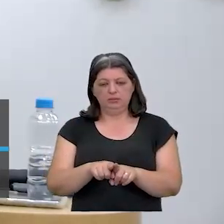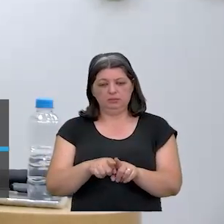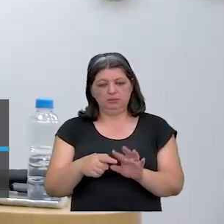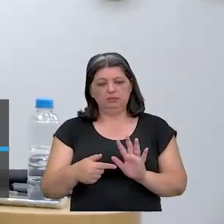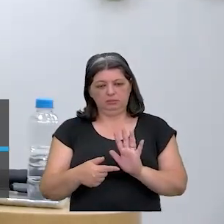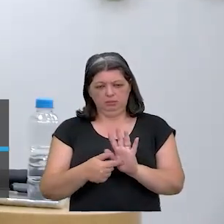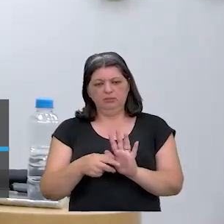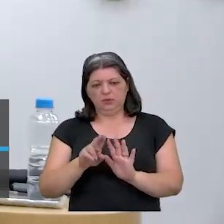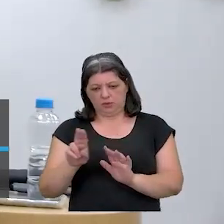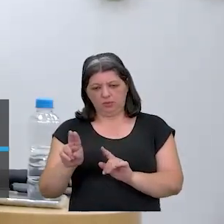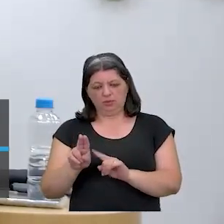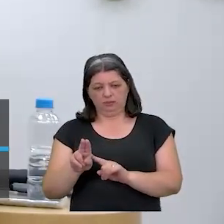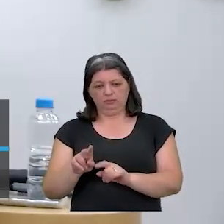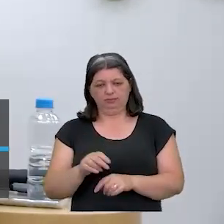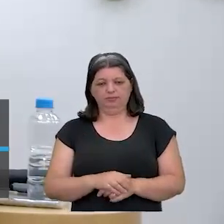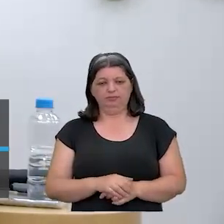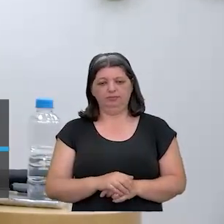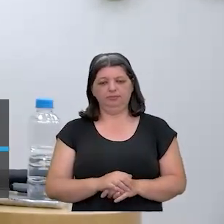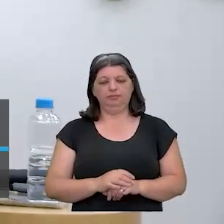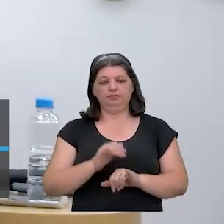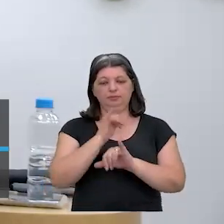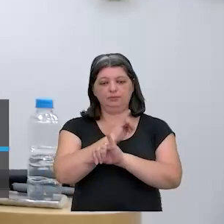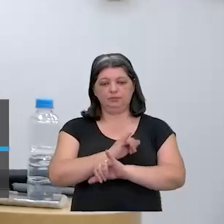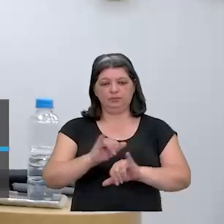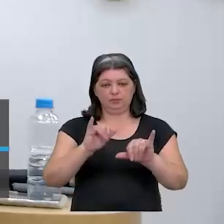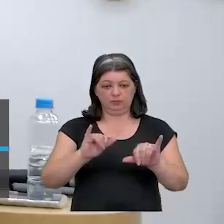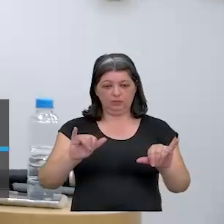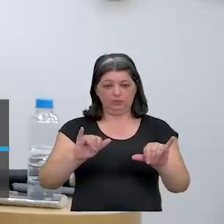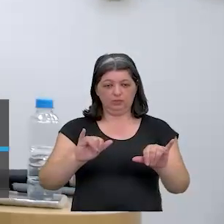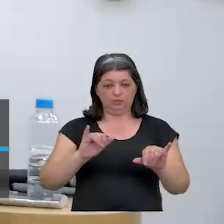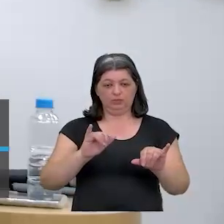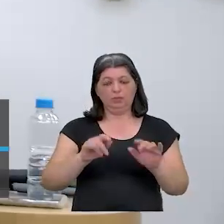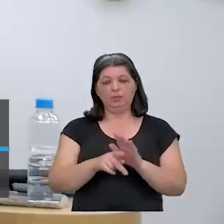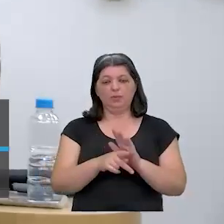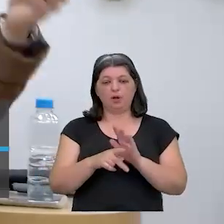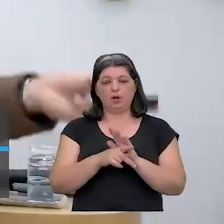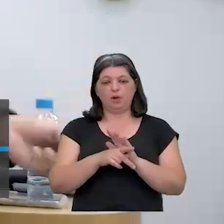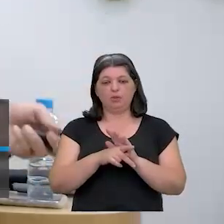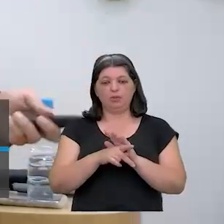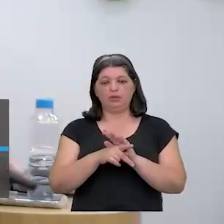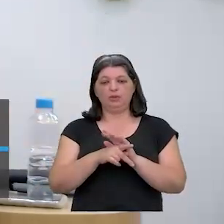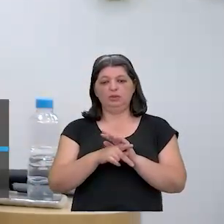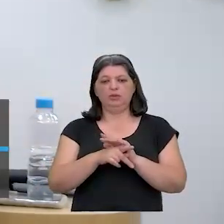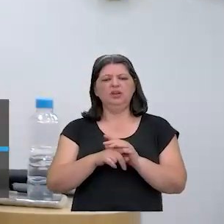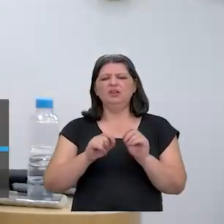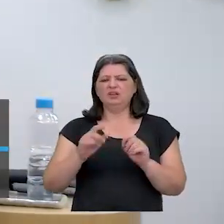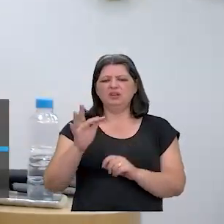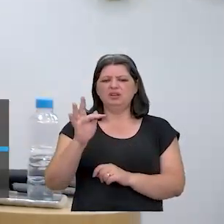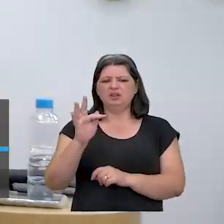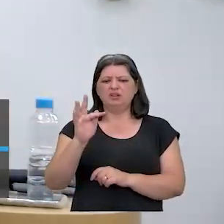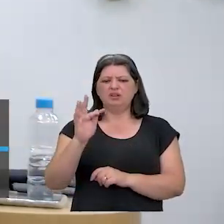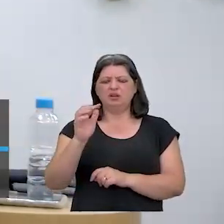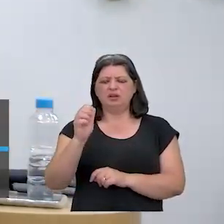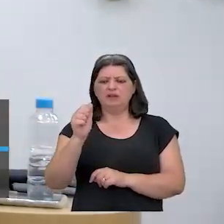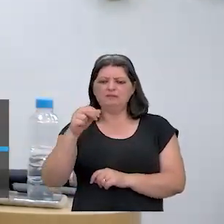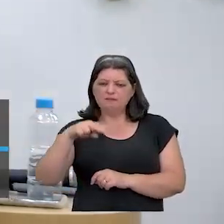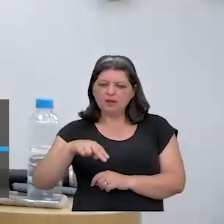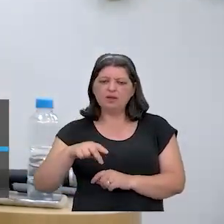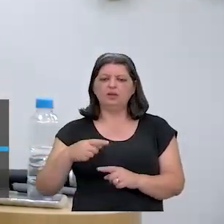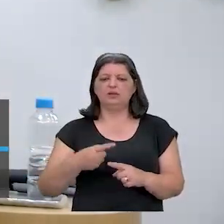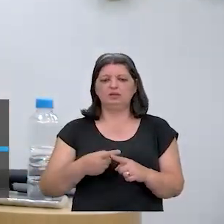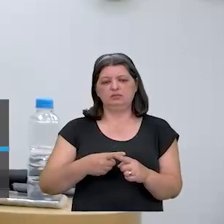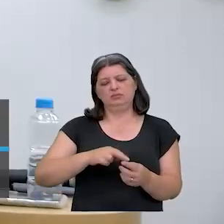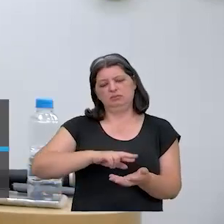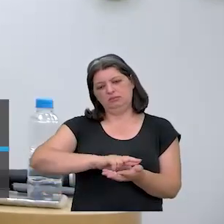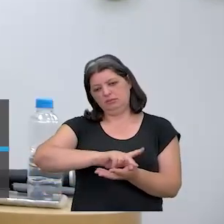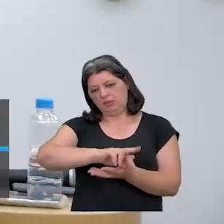nome sugere, eram publicações feitas por fãs. Fãs do quê, professor? Fã de banda, fã de série,